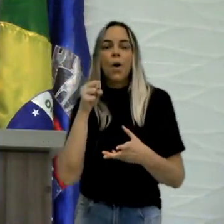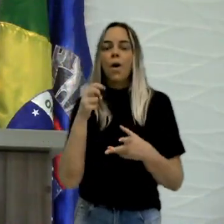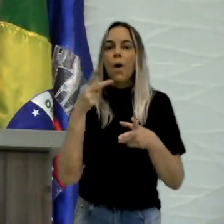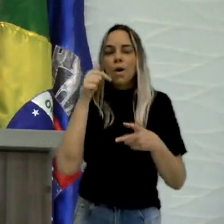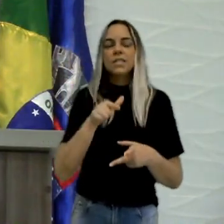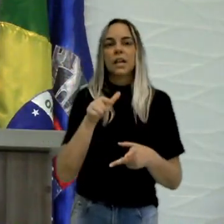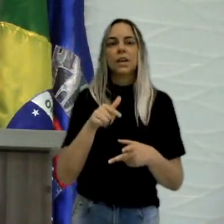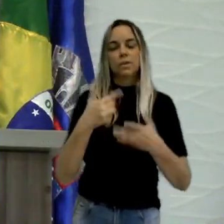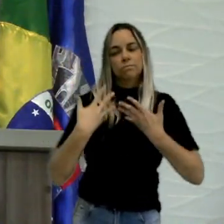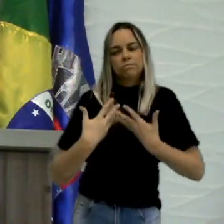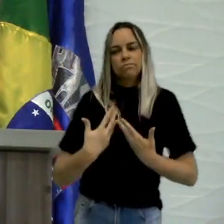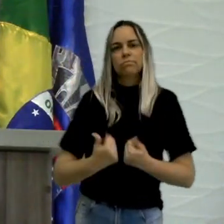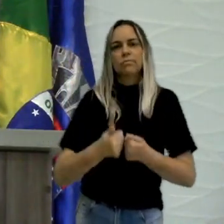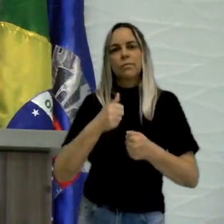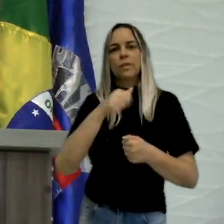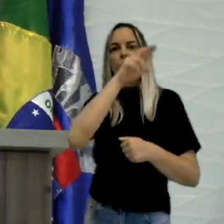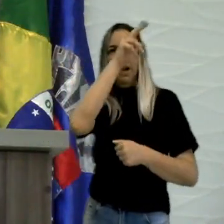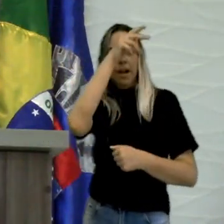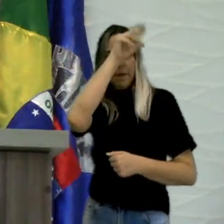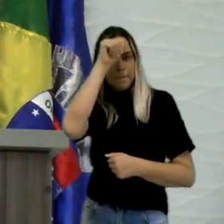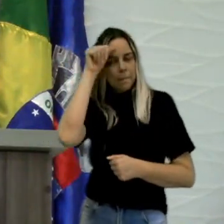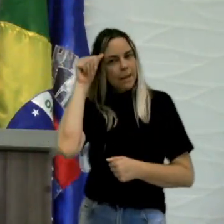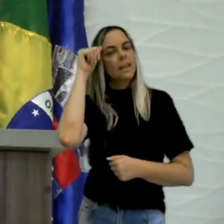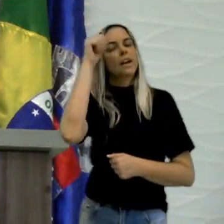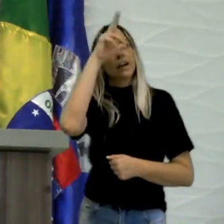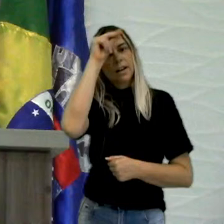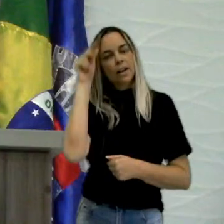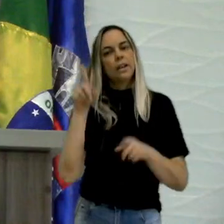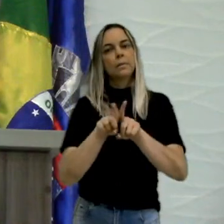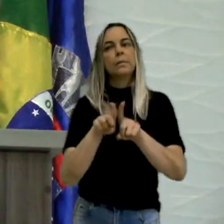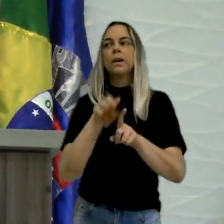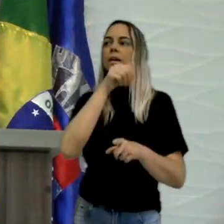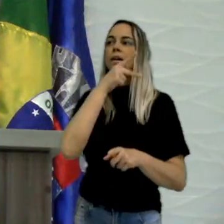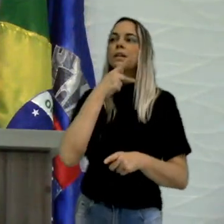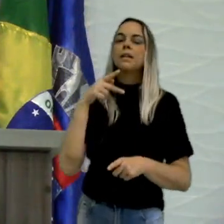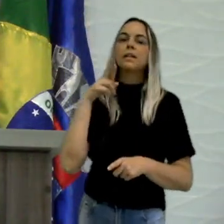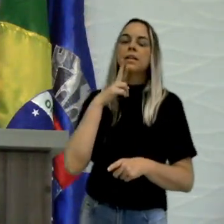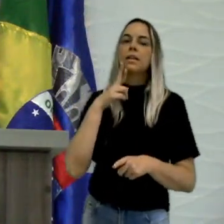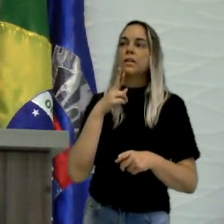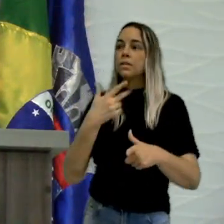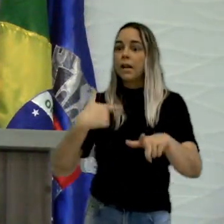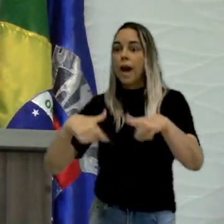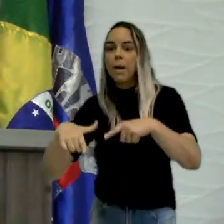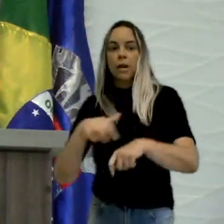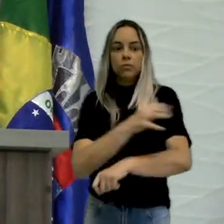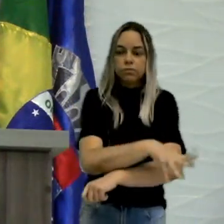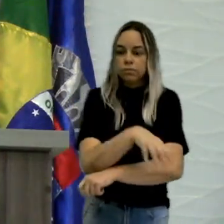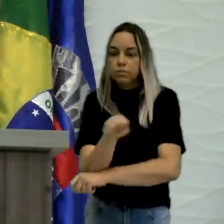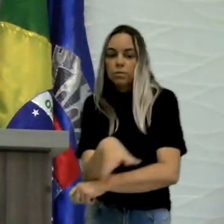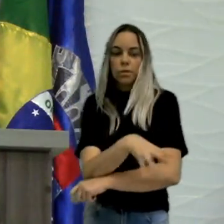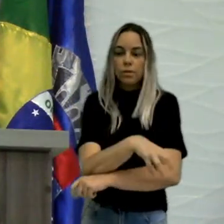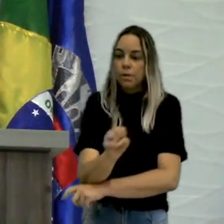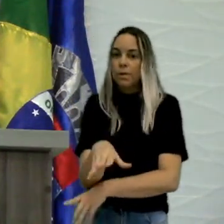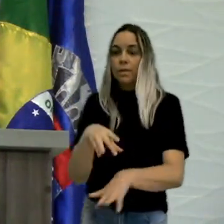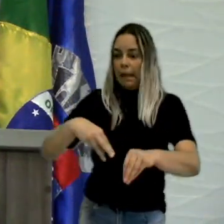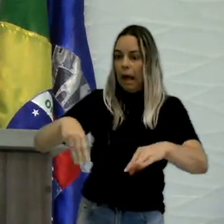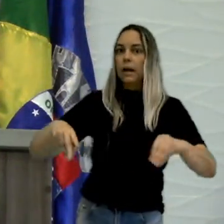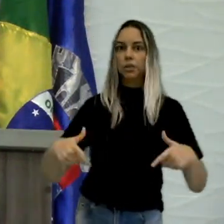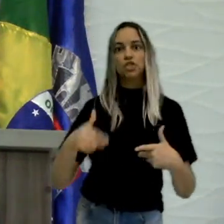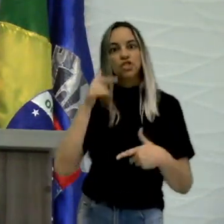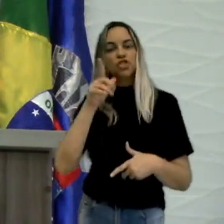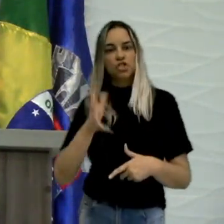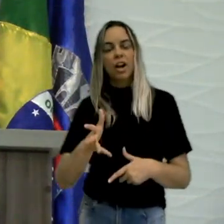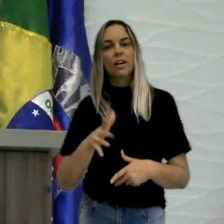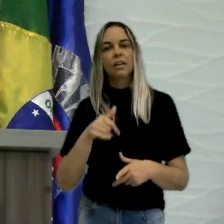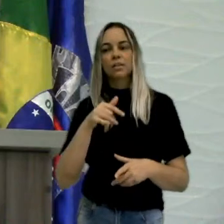pelo prefeito Alexandre Batel, vice Paulo Renato, pela Secretaria de Desenvolvimento Rural, e o trabalho de aração de terra está acontecendo naqueles lugares que teve mais chuvas, que a